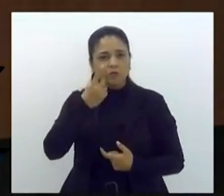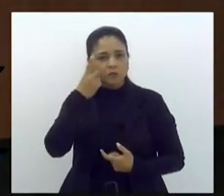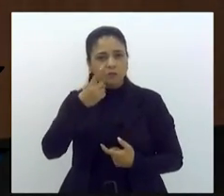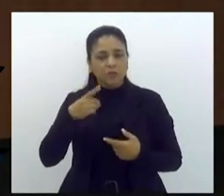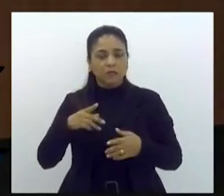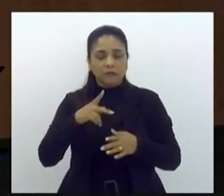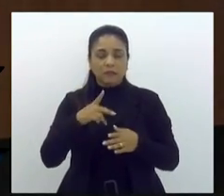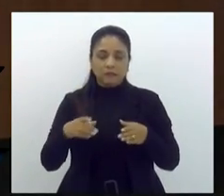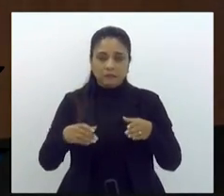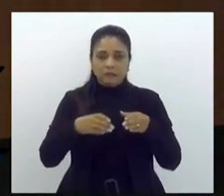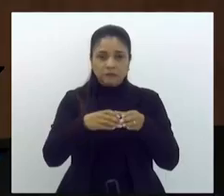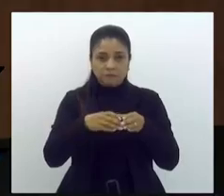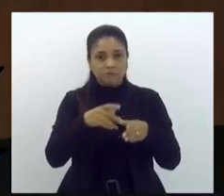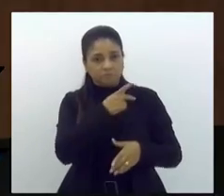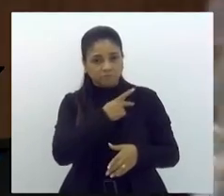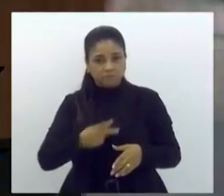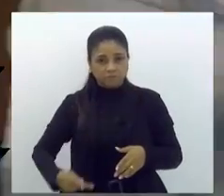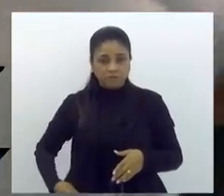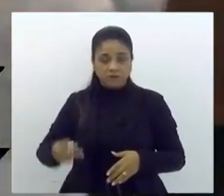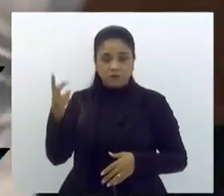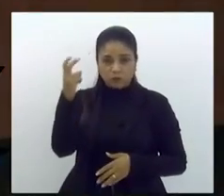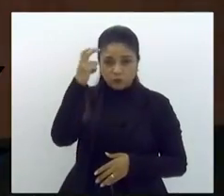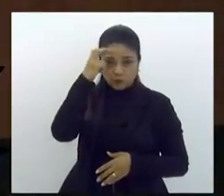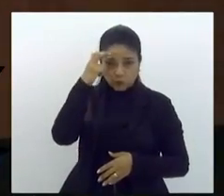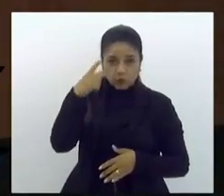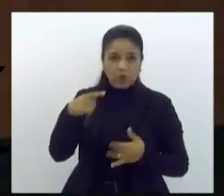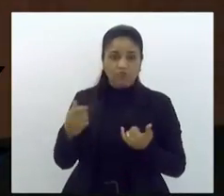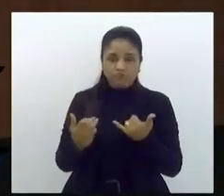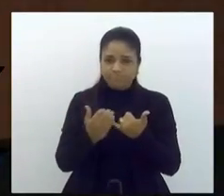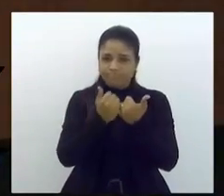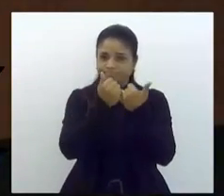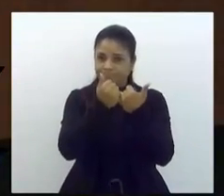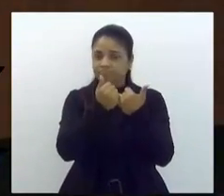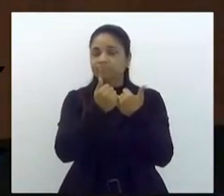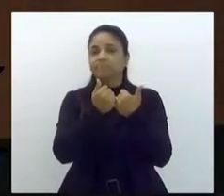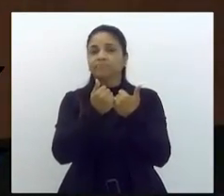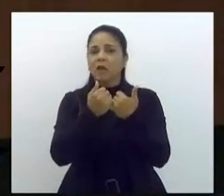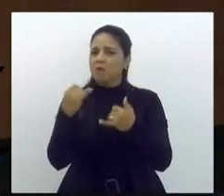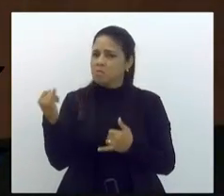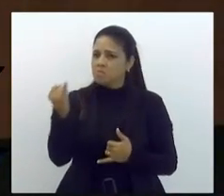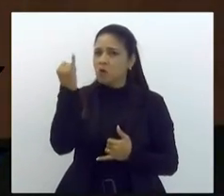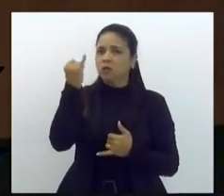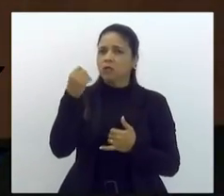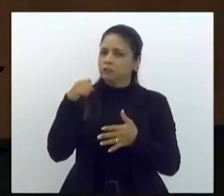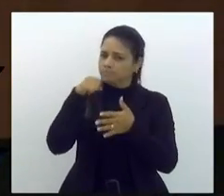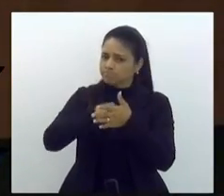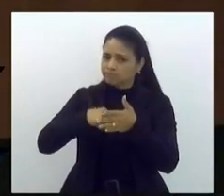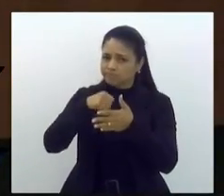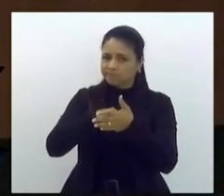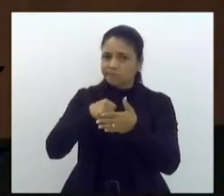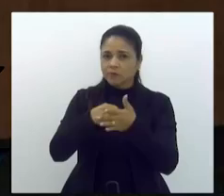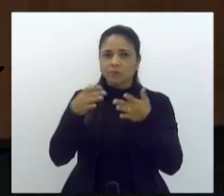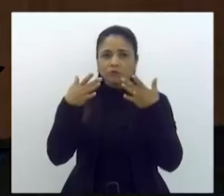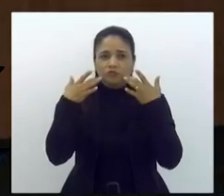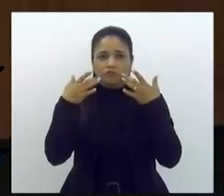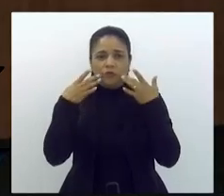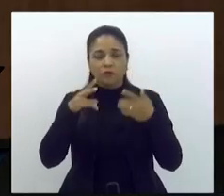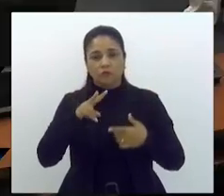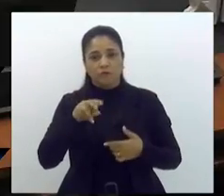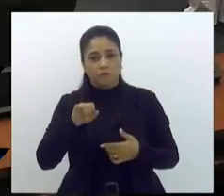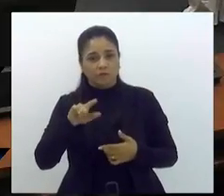da Comissão de Cultura para a gente batalhar para aquele equipamento que é tão importante para a cultura do povo e para o povo do Estado do Rio de